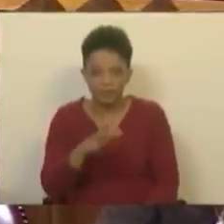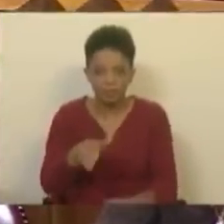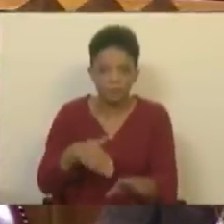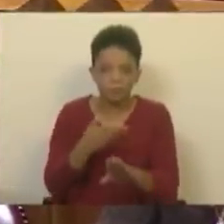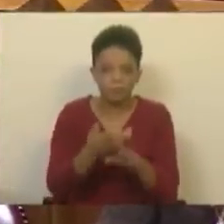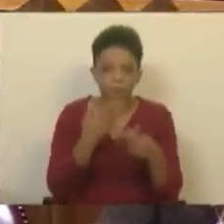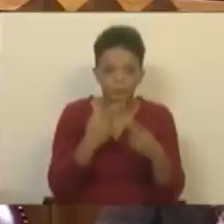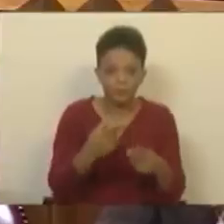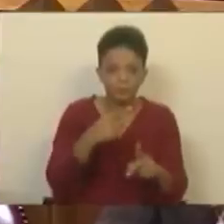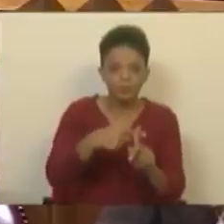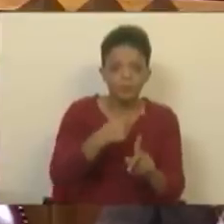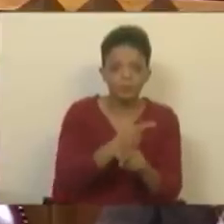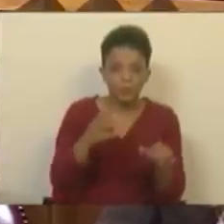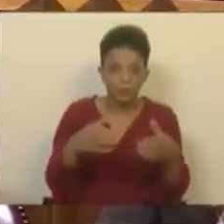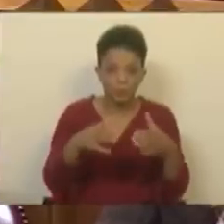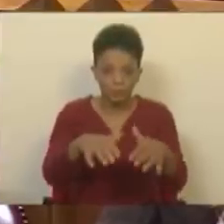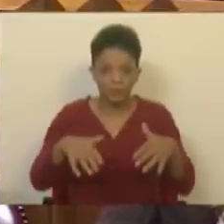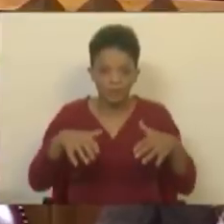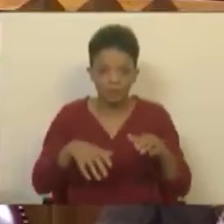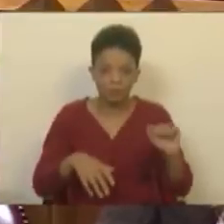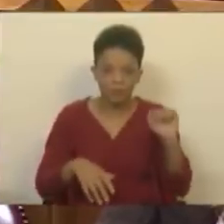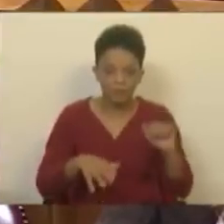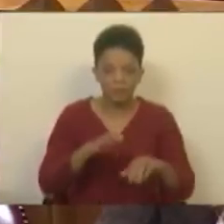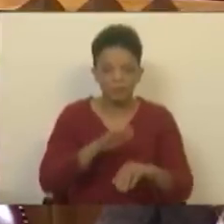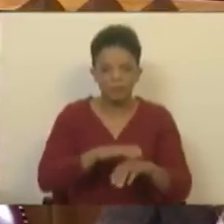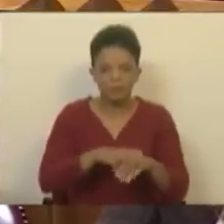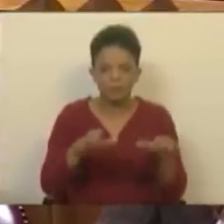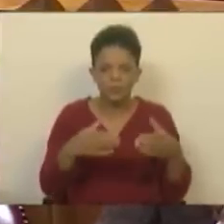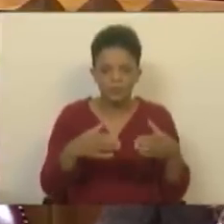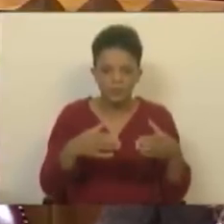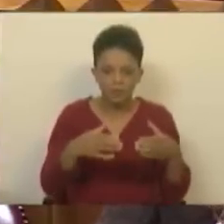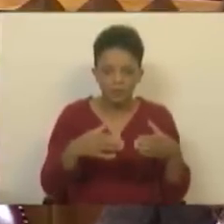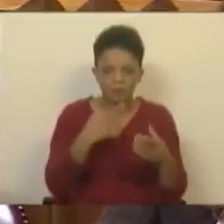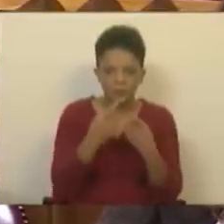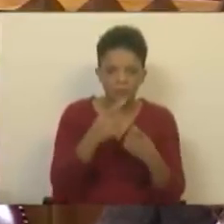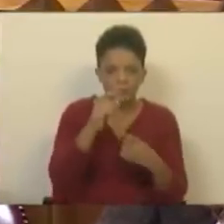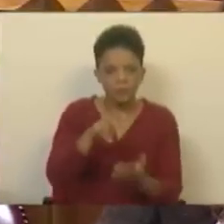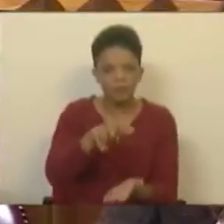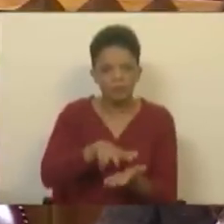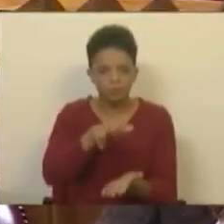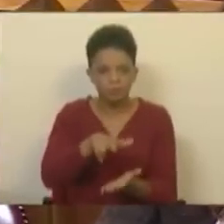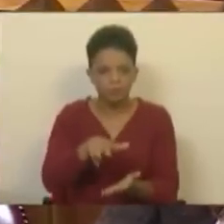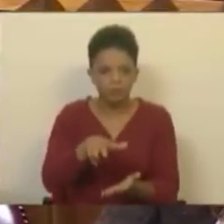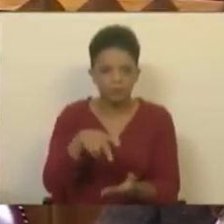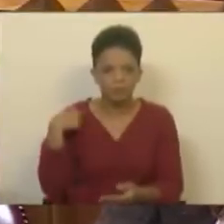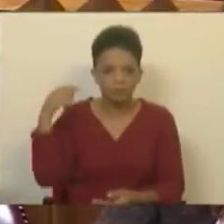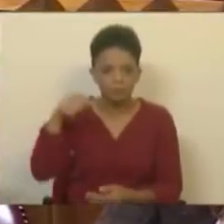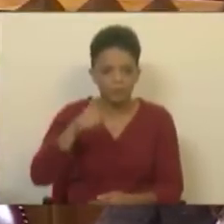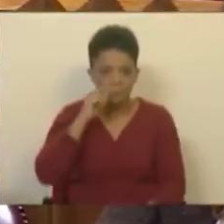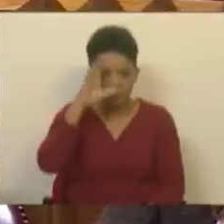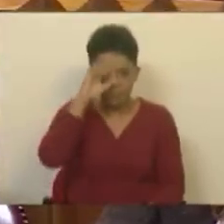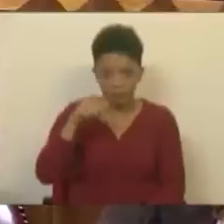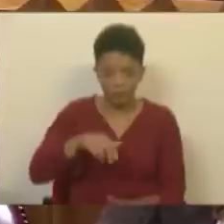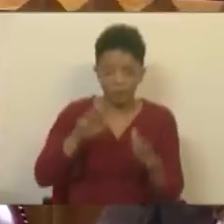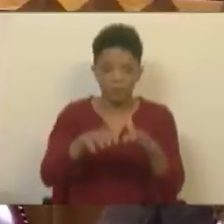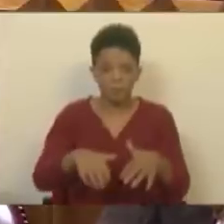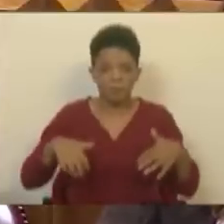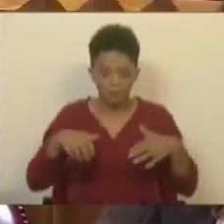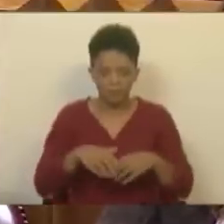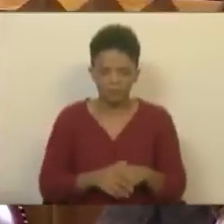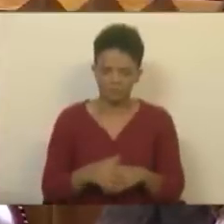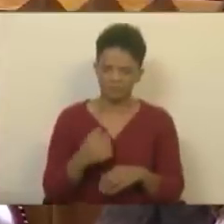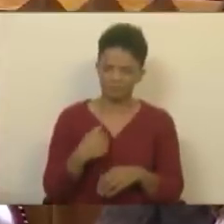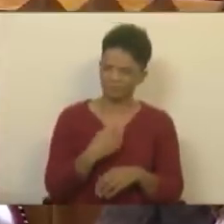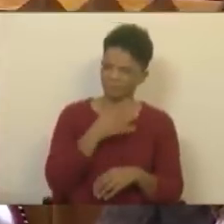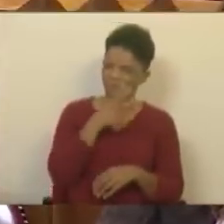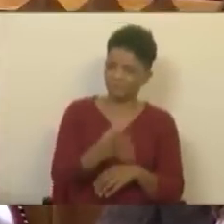o grupo parlamentar do PS viabilizar uma comissão de inquérito e aprovou a vinda de ministros a este Parlamento e